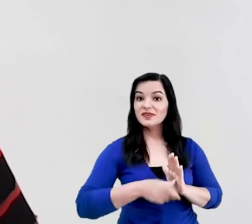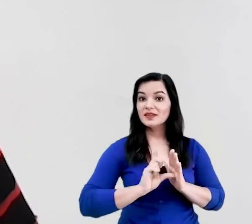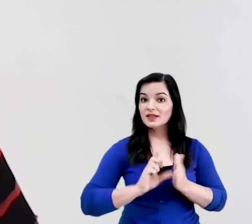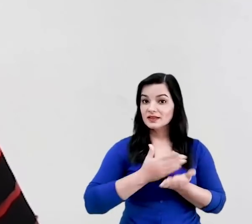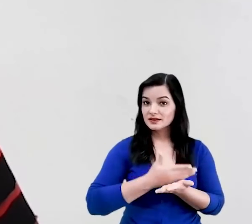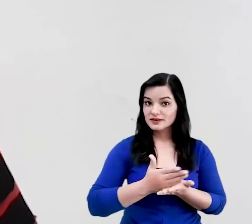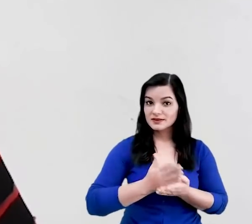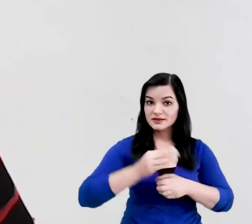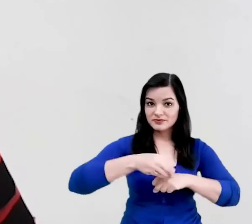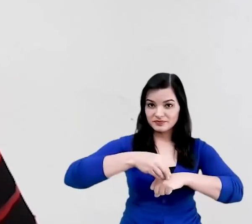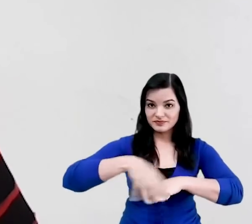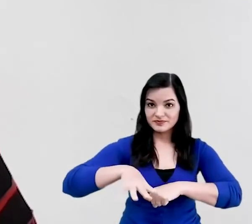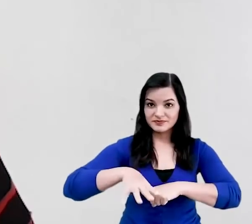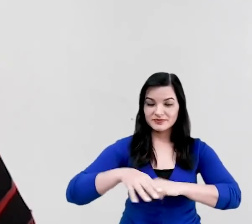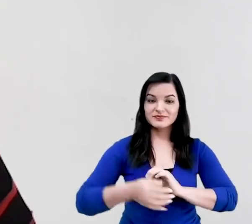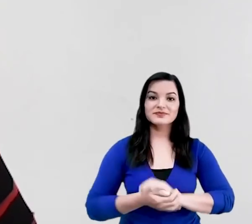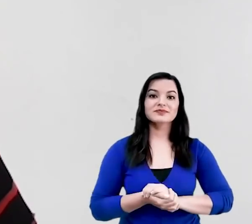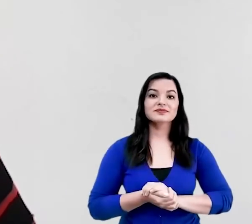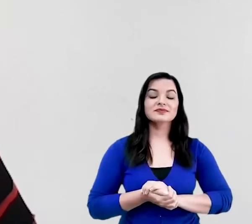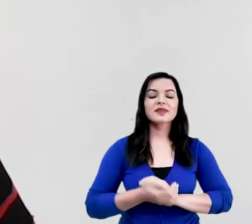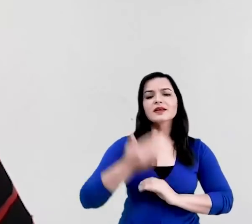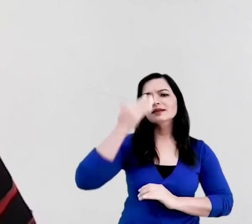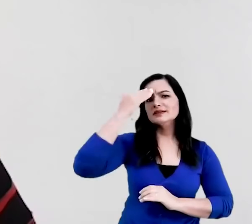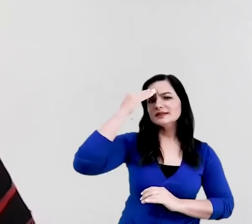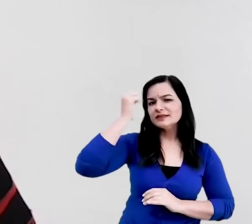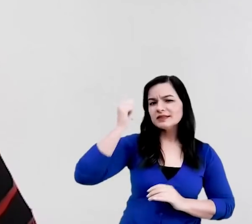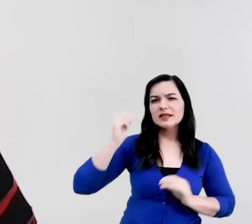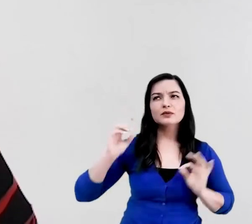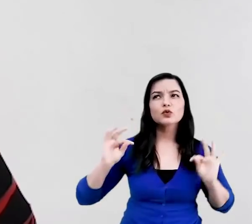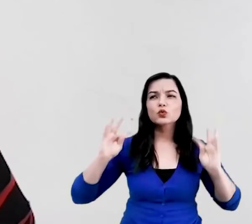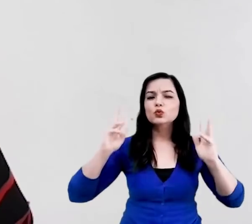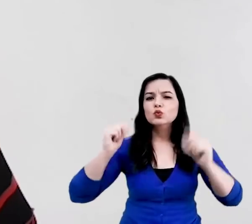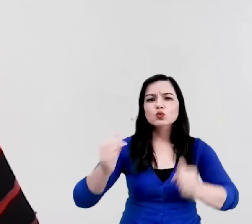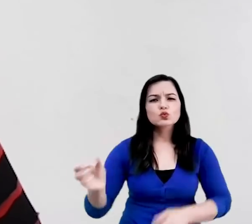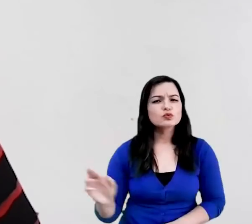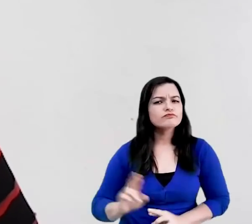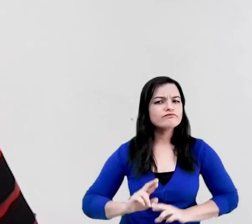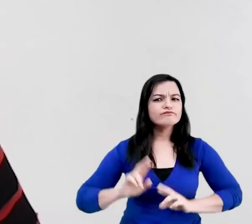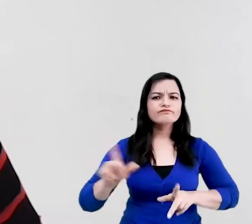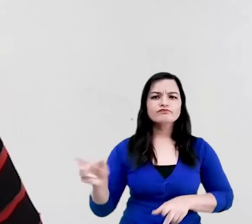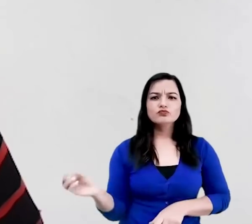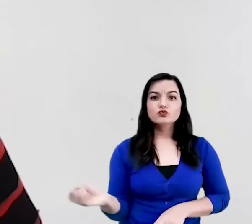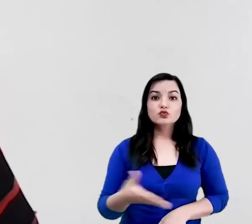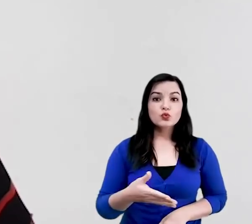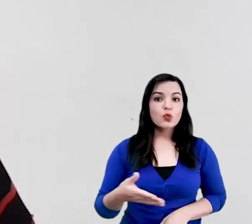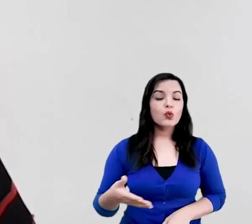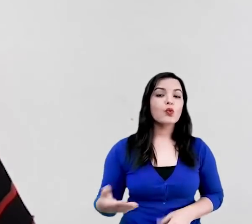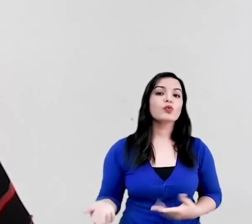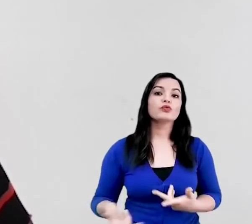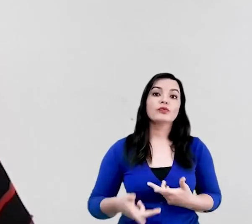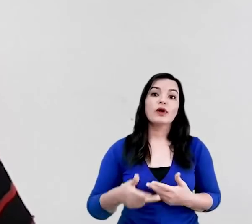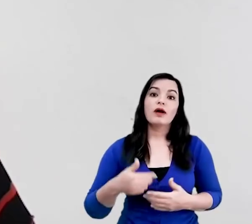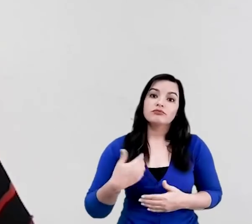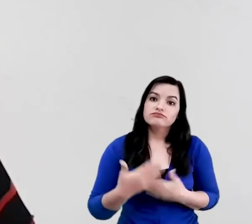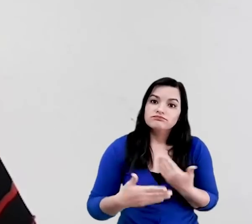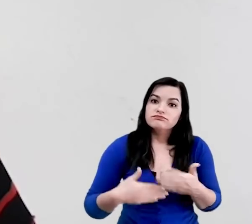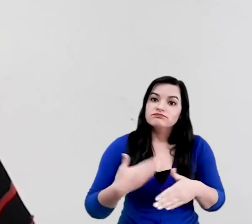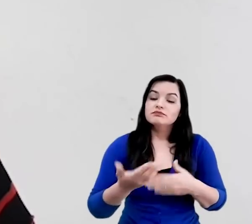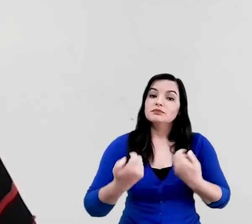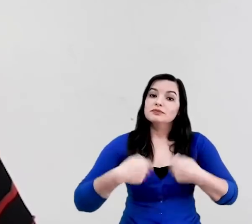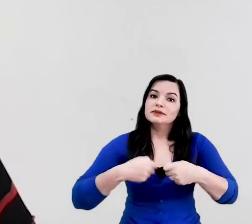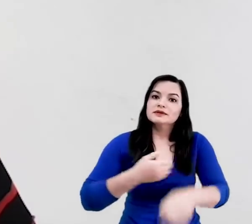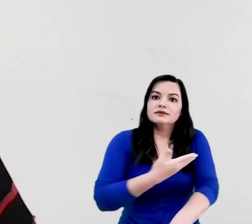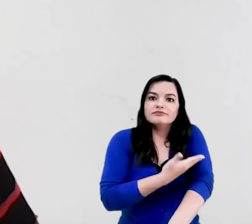uma dica. Sei que é tudo novo, que tem muitas coisas que nós precisamos ir aos poucos nos acostumando